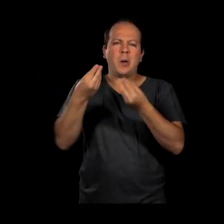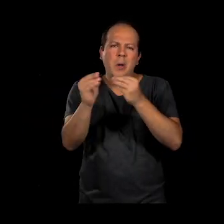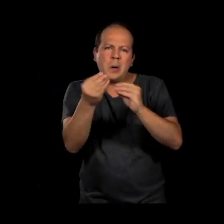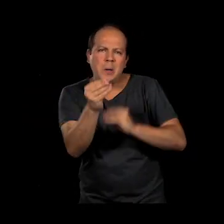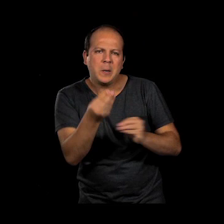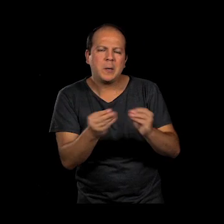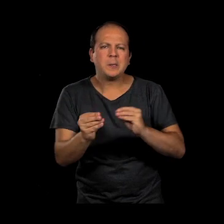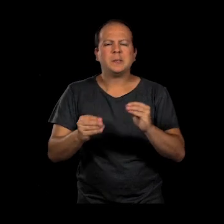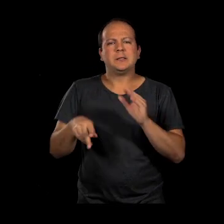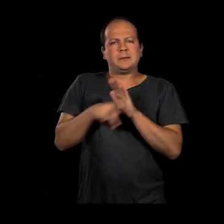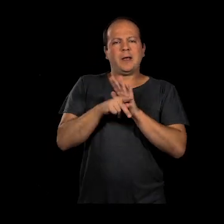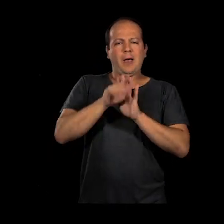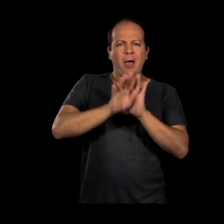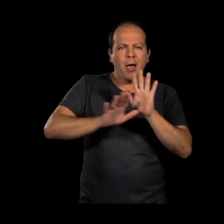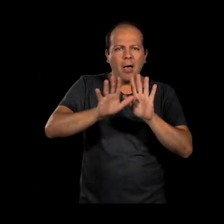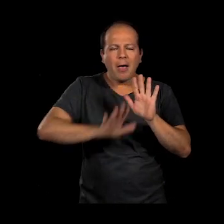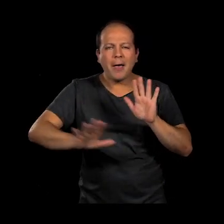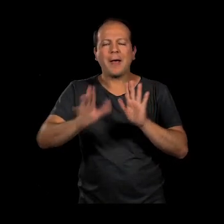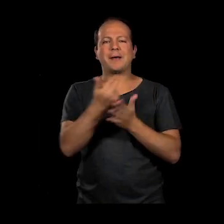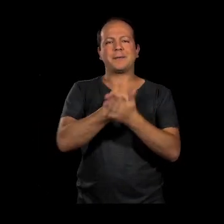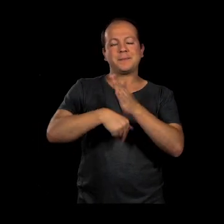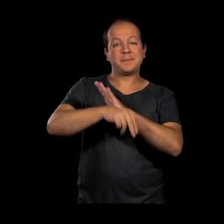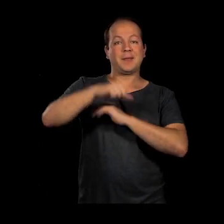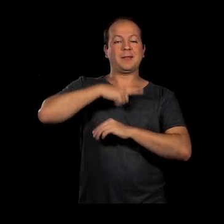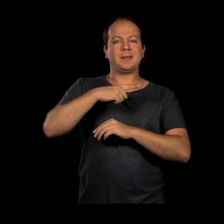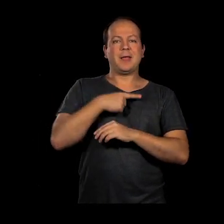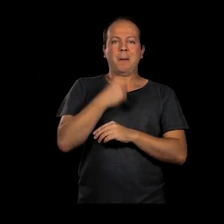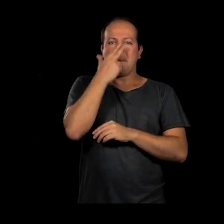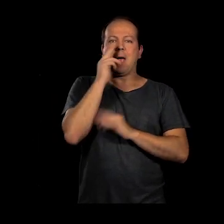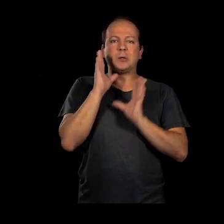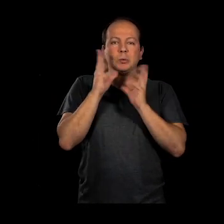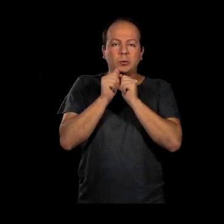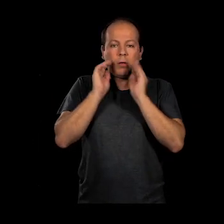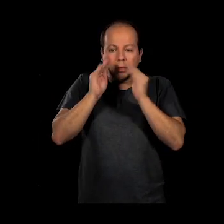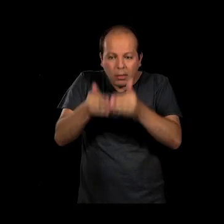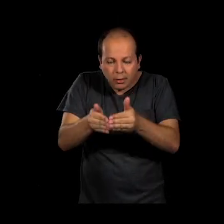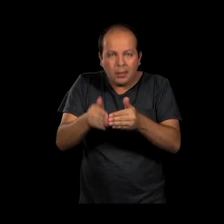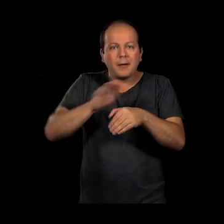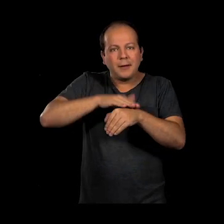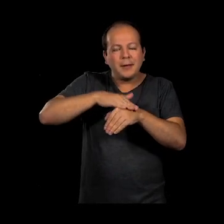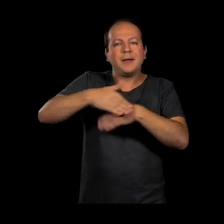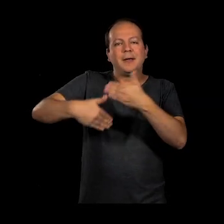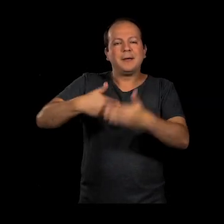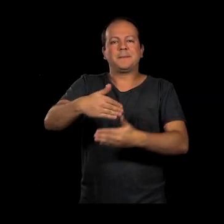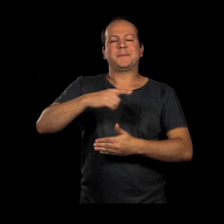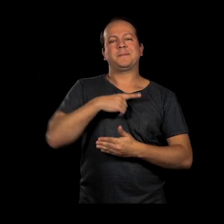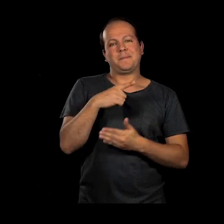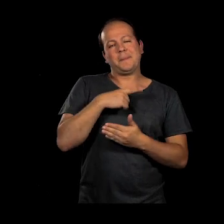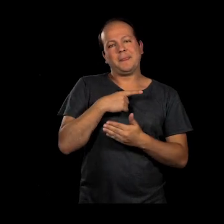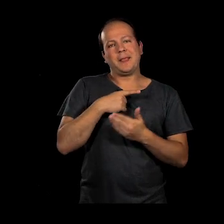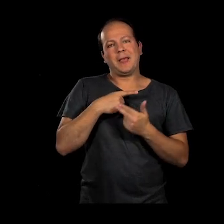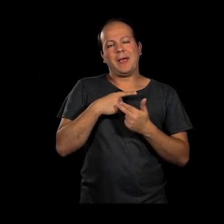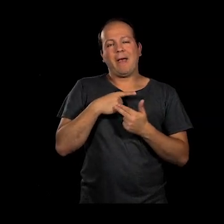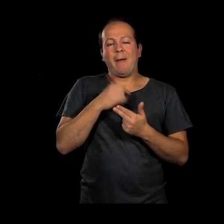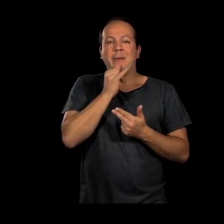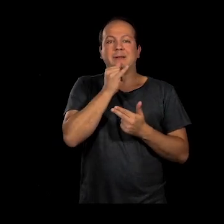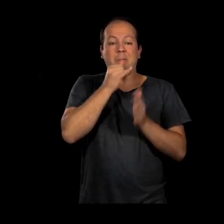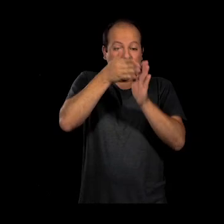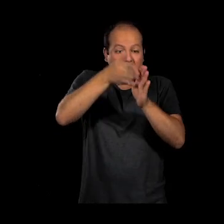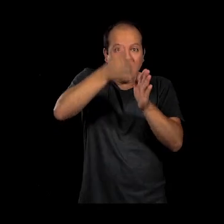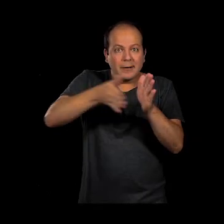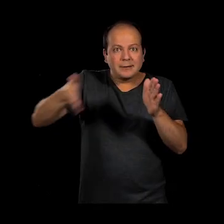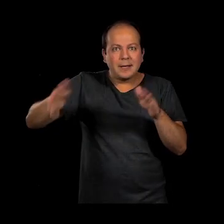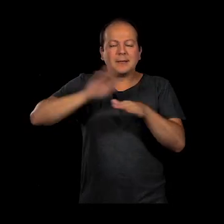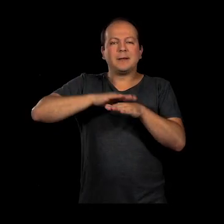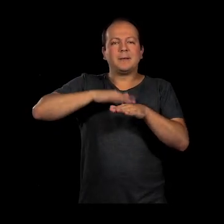montagem, animando, né? Você fica ali meio fazendo parte de tudo isso, até pelo processo